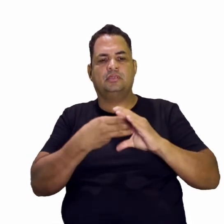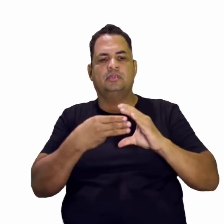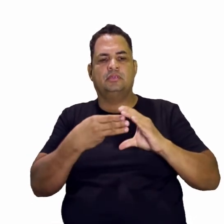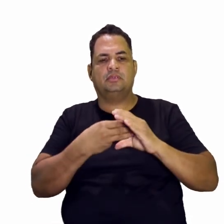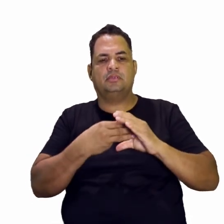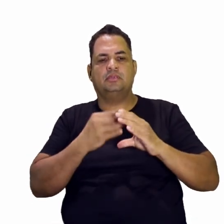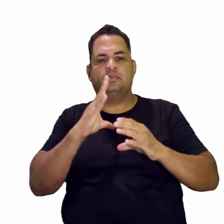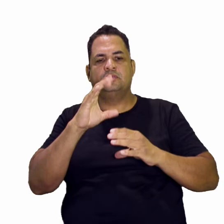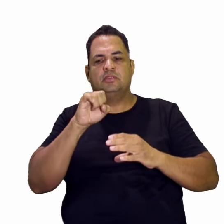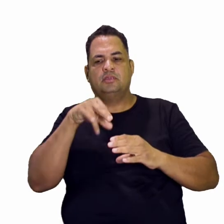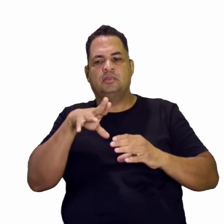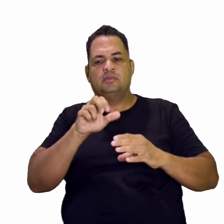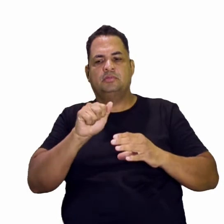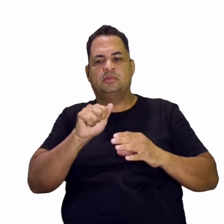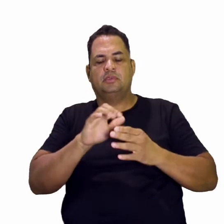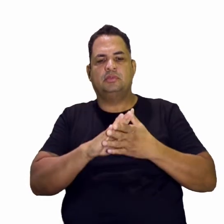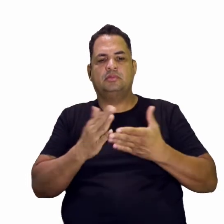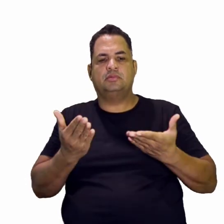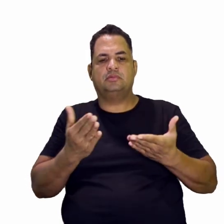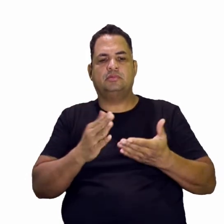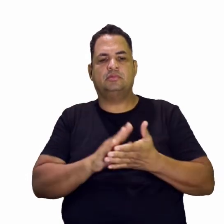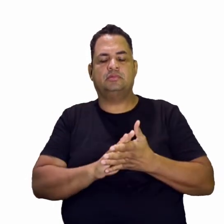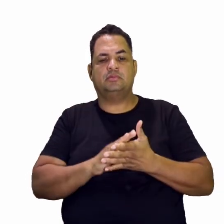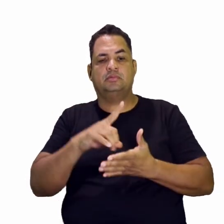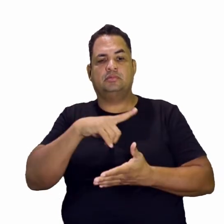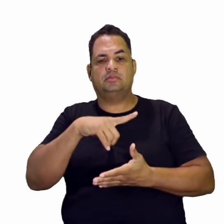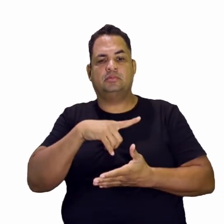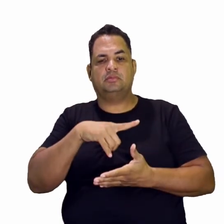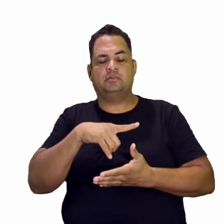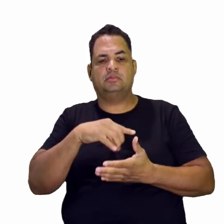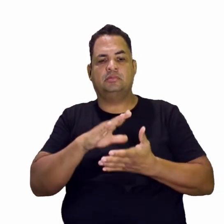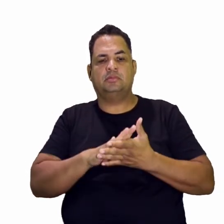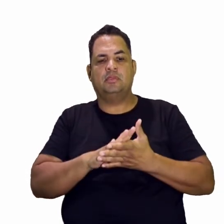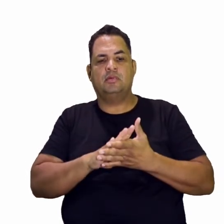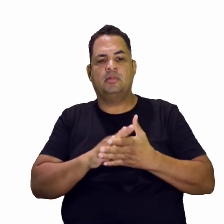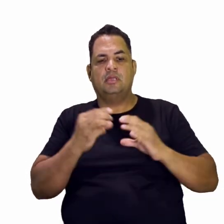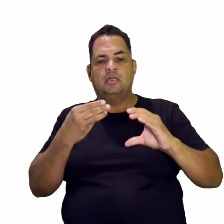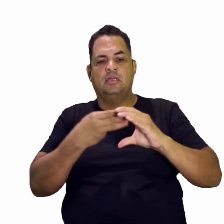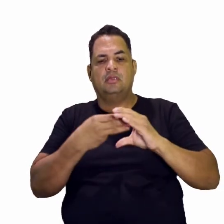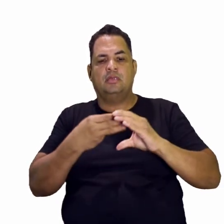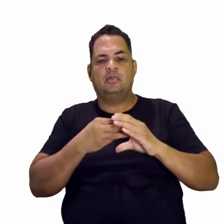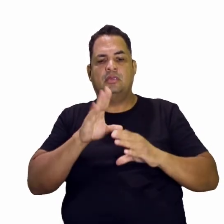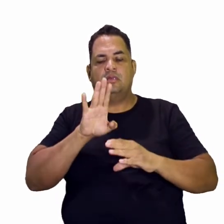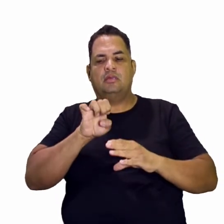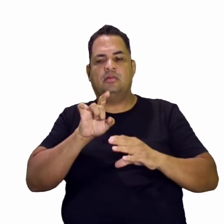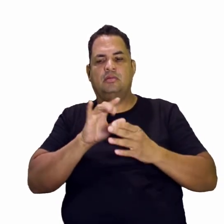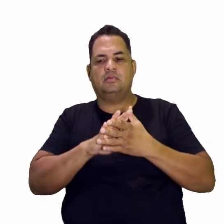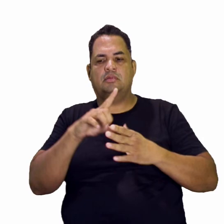e o citoplasma celular. Obviamente, como é uma célula eucariota, eu